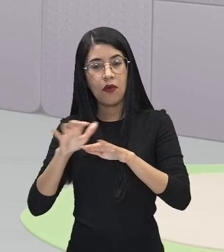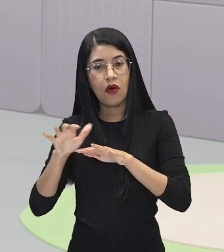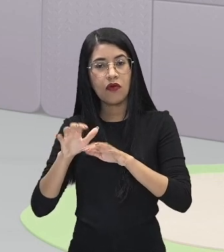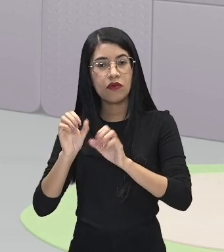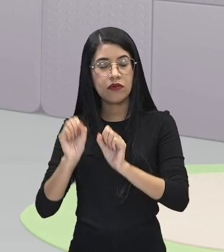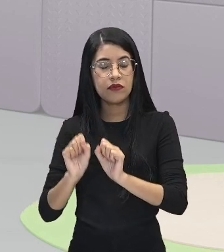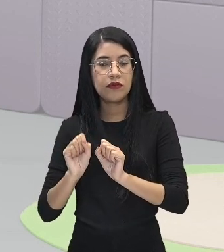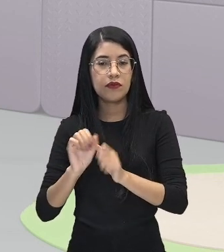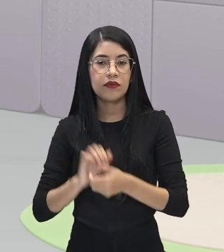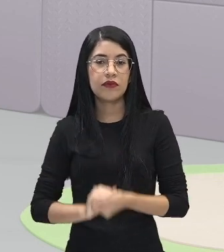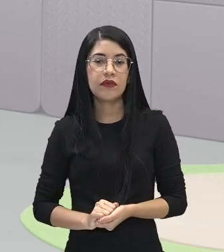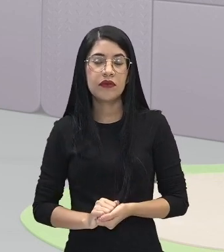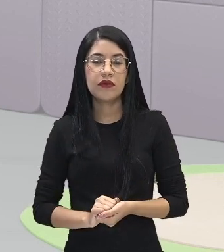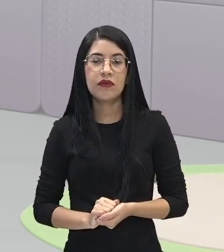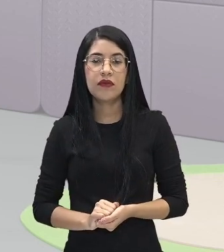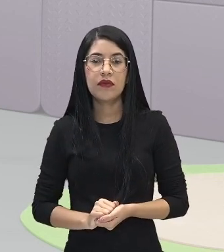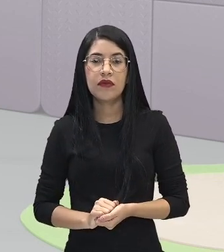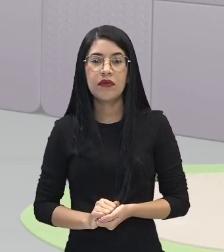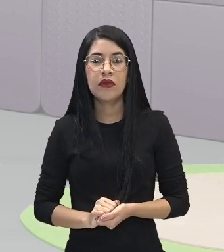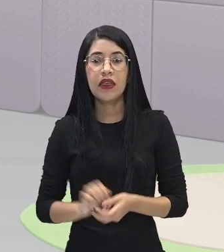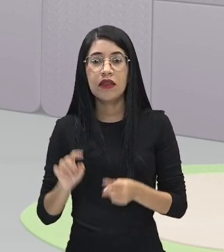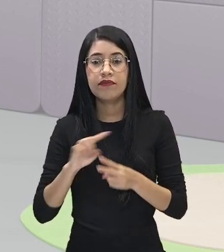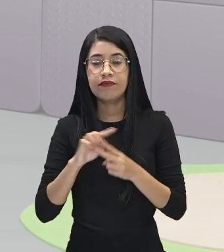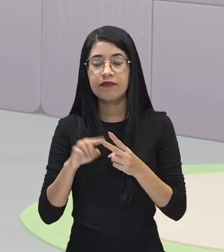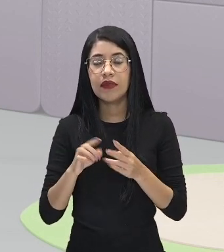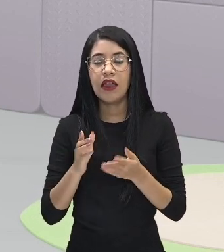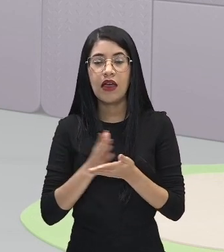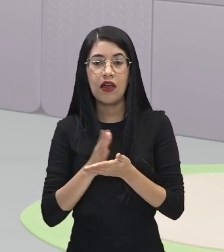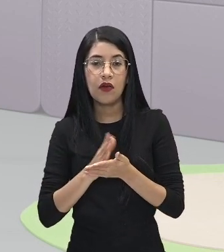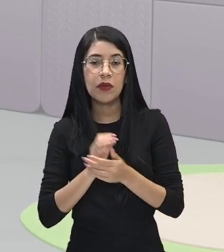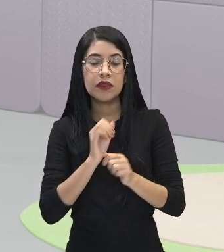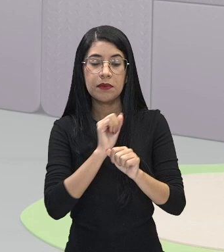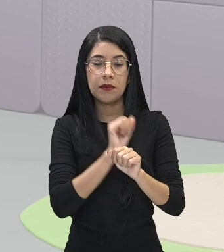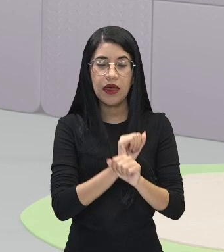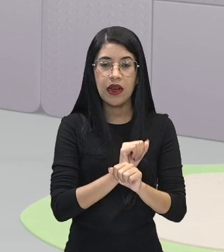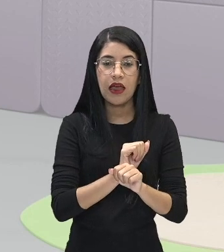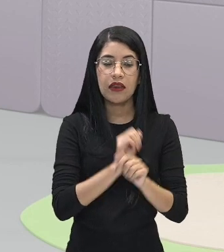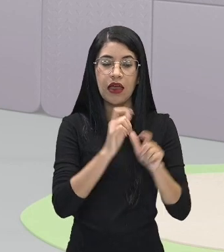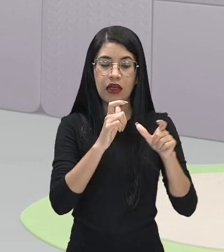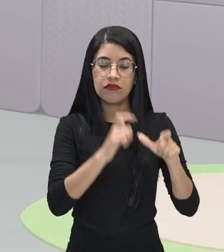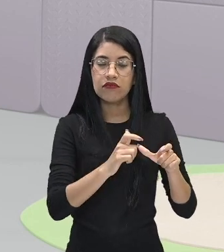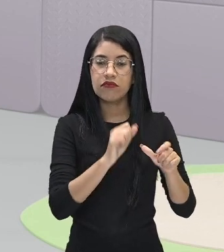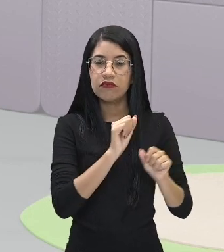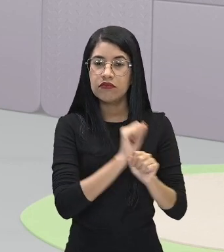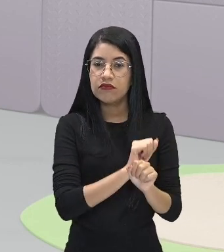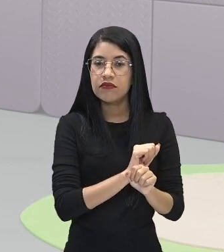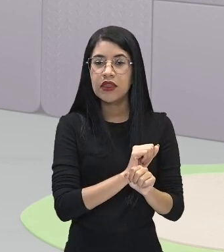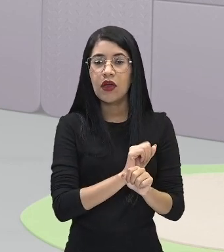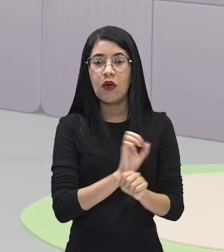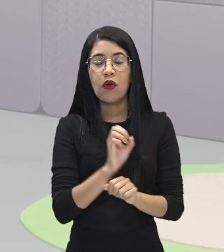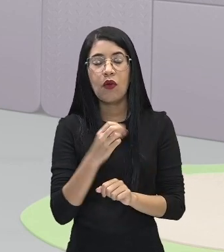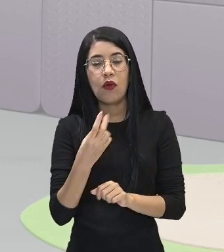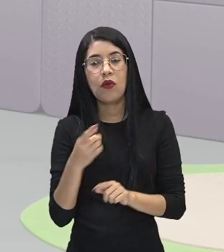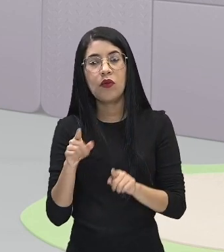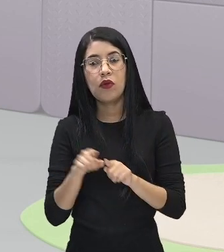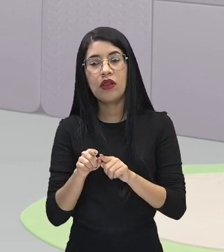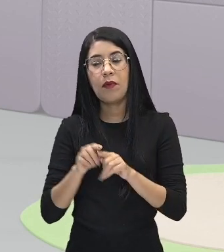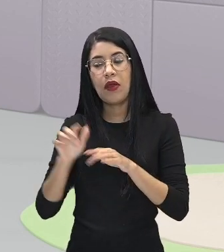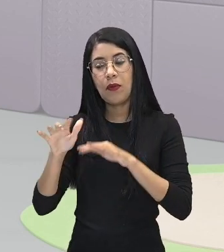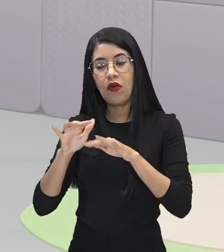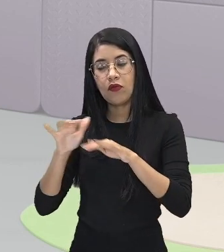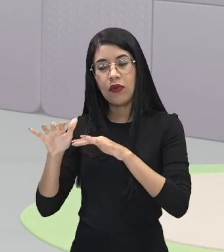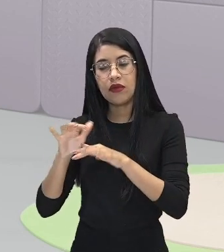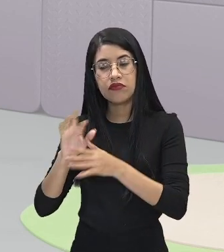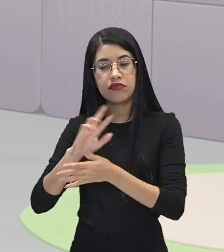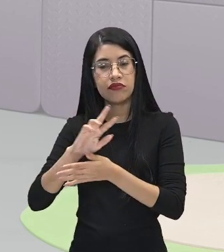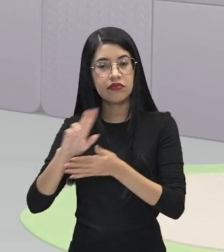né? Existem aí algumas que vão ficar fixas em um único local, né? E outras que vão estar se movimentando.